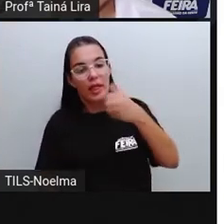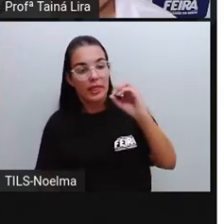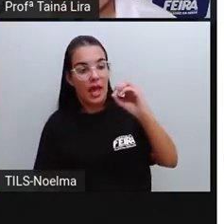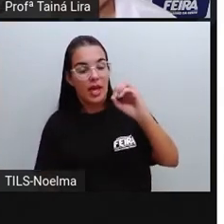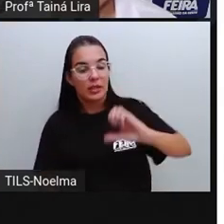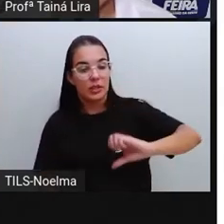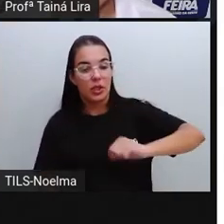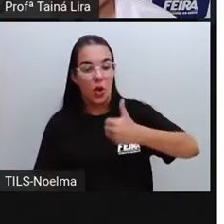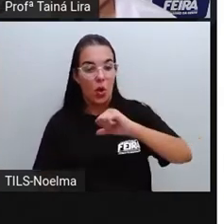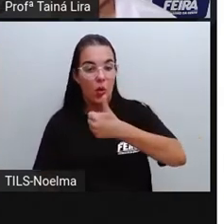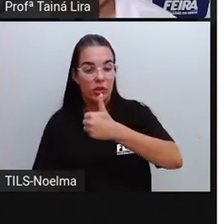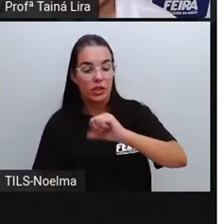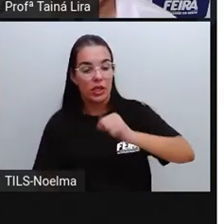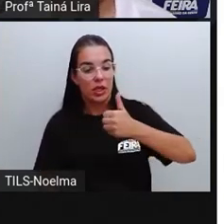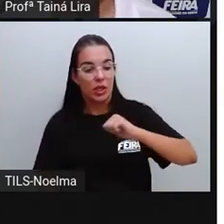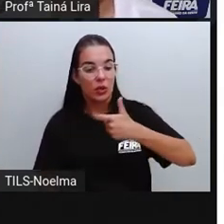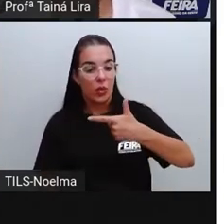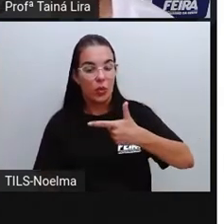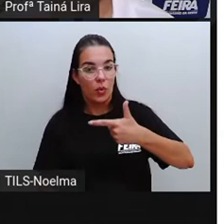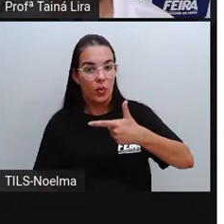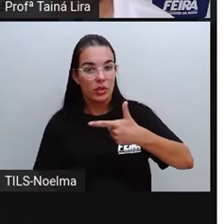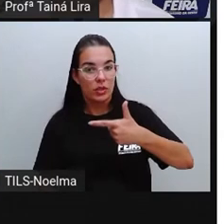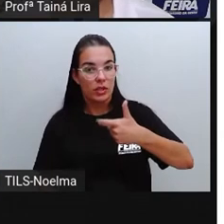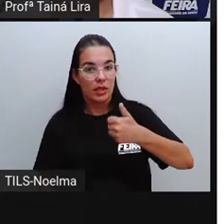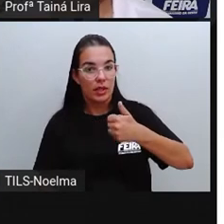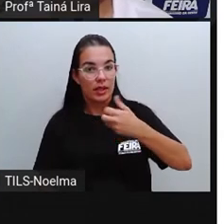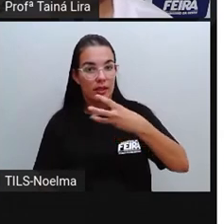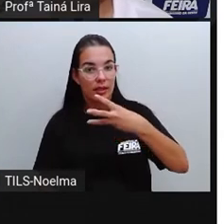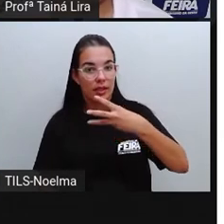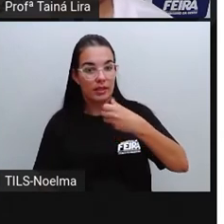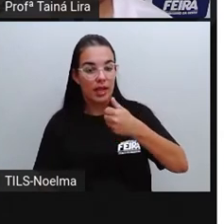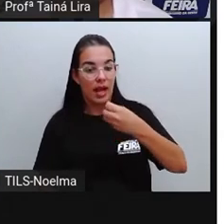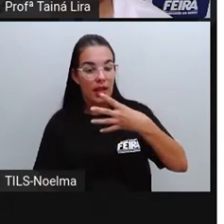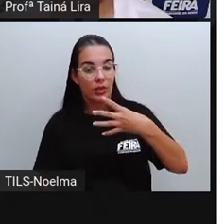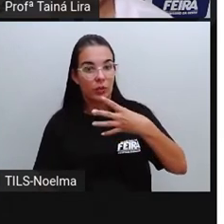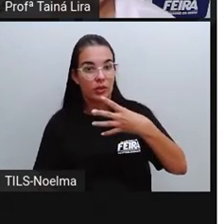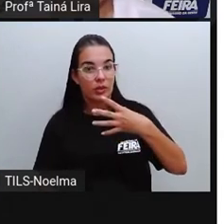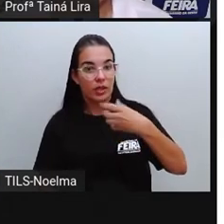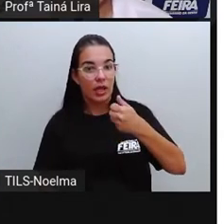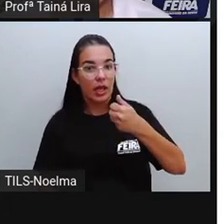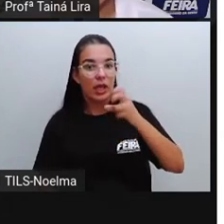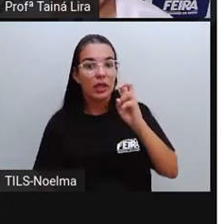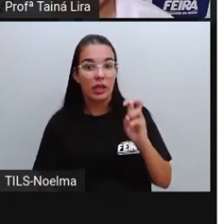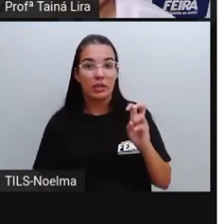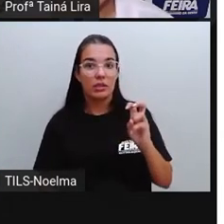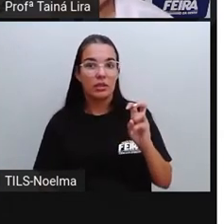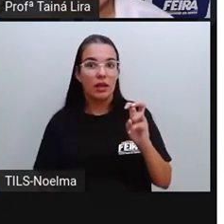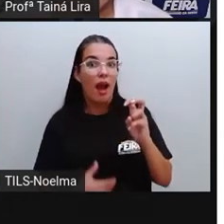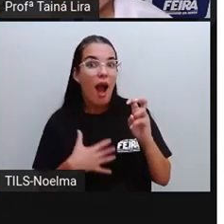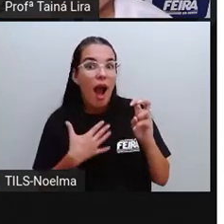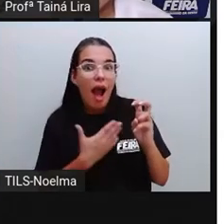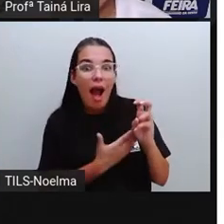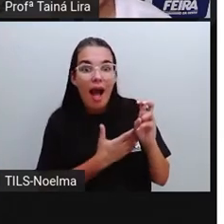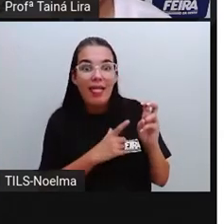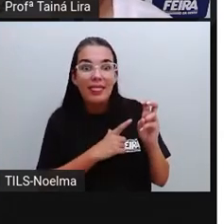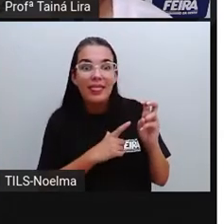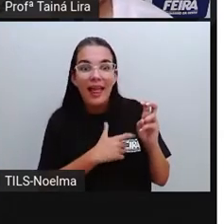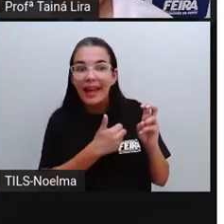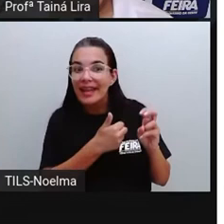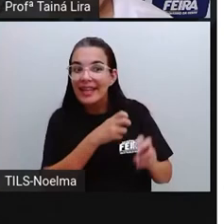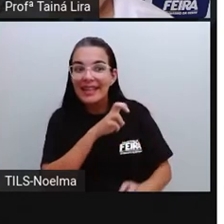9, 10, 11, 12, 13, 14, 15. Então, ele fez aqui,